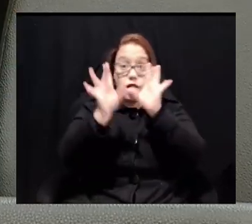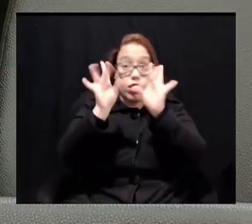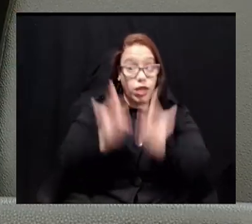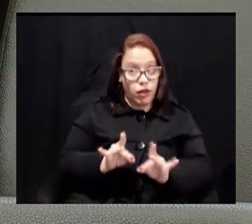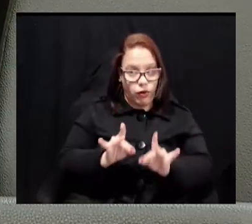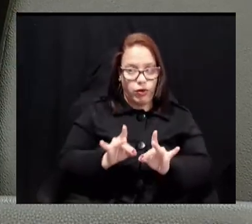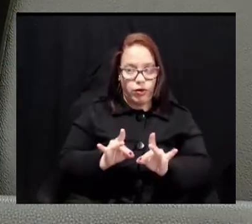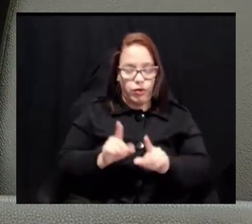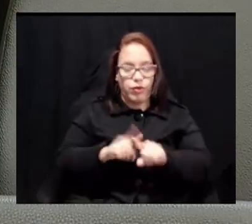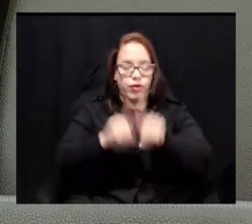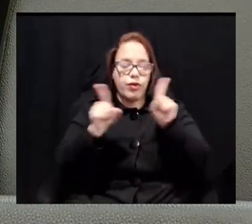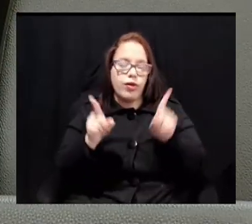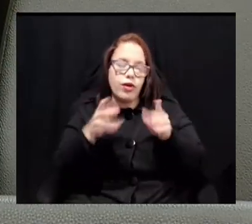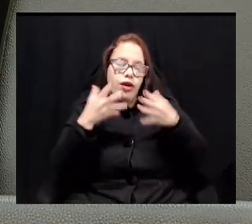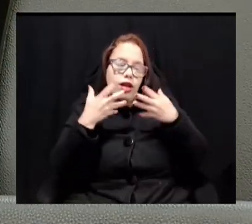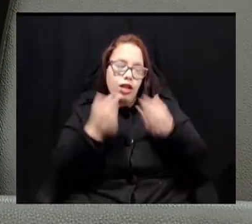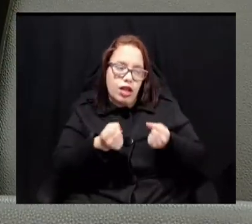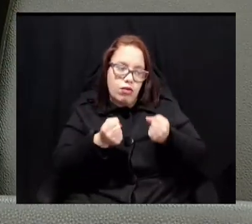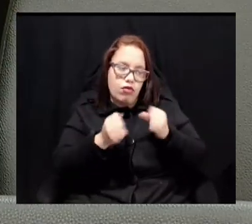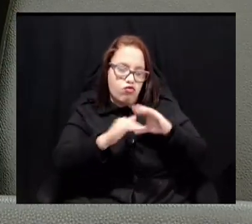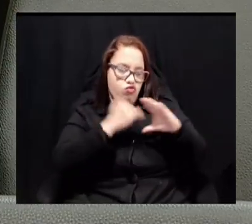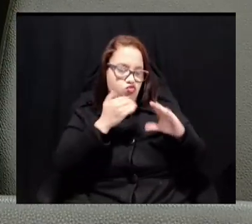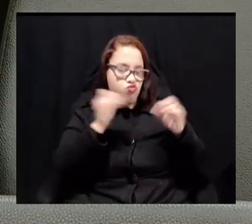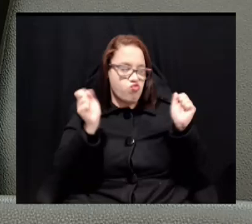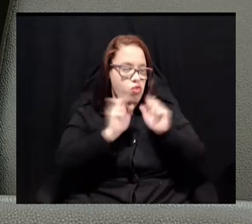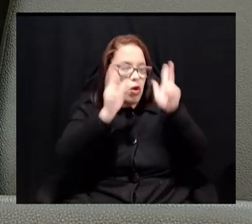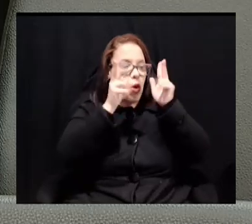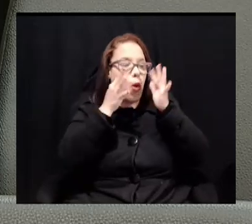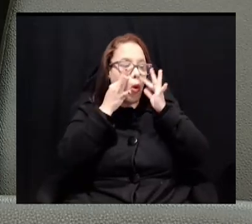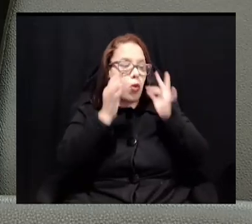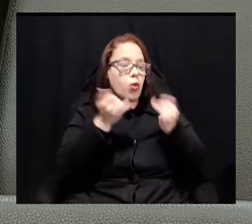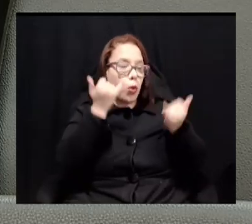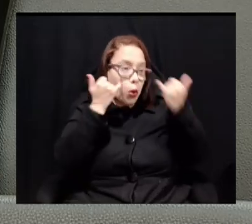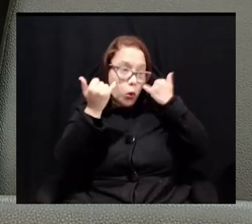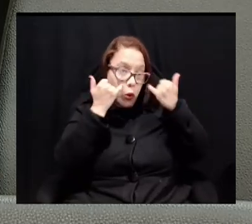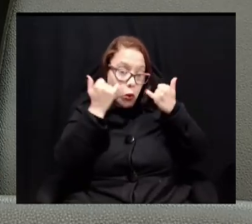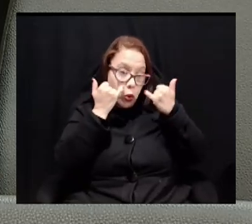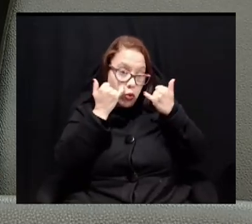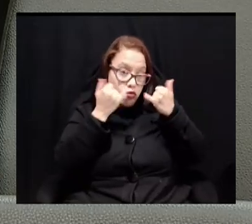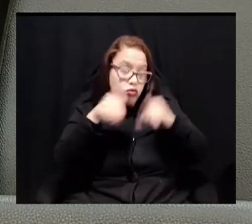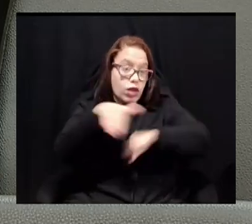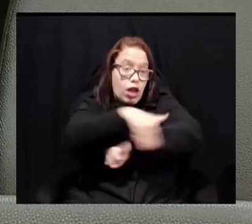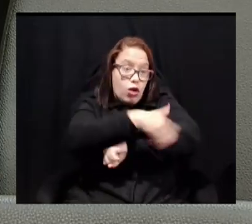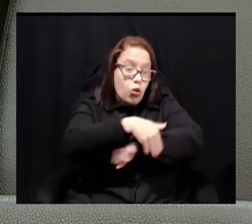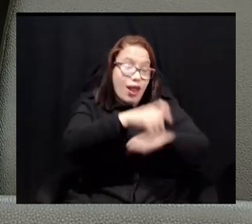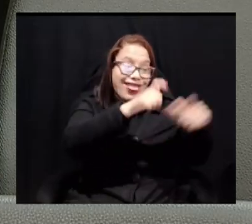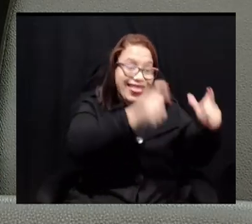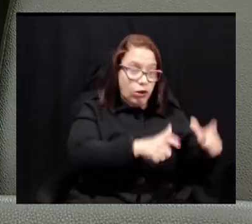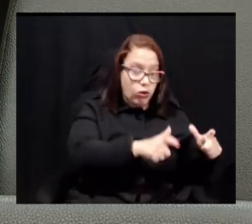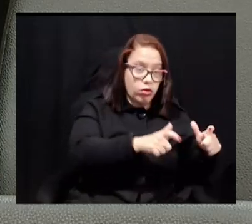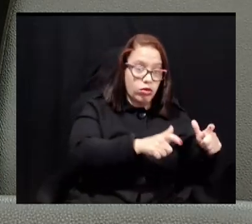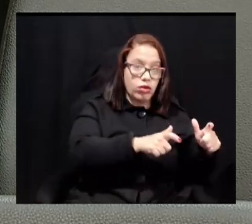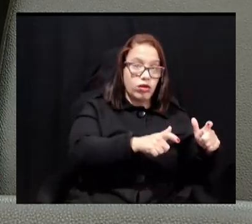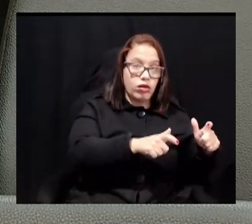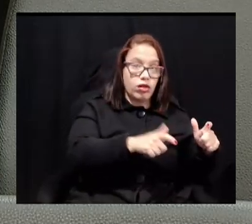pessoa receber um alerta e falar, olha, nós vamos passar na rua tal, ela pode não ter acessado o